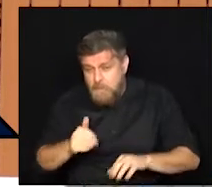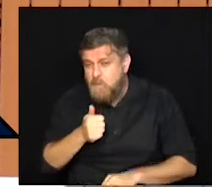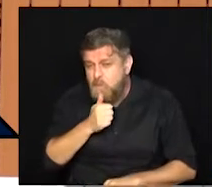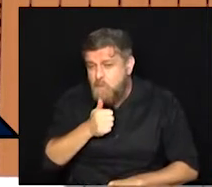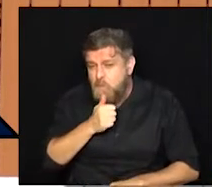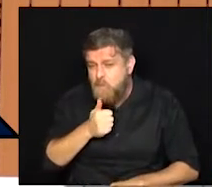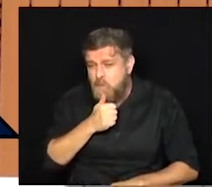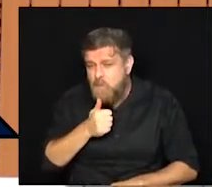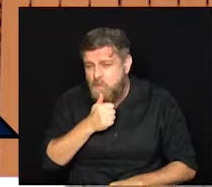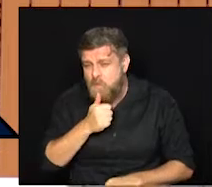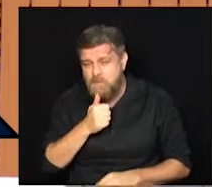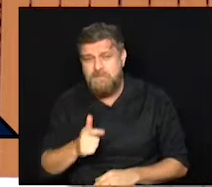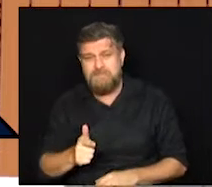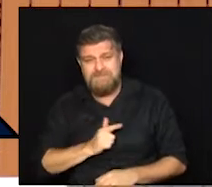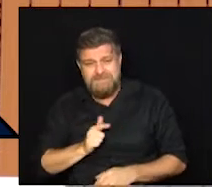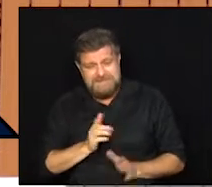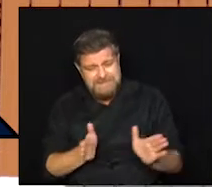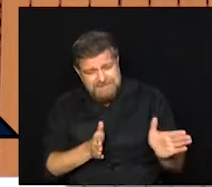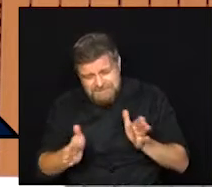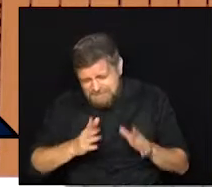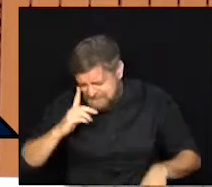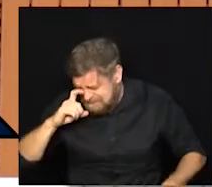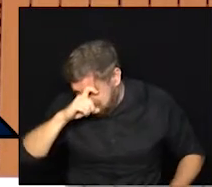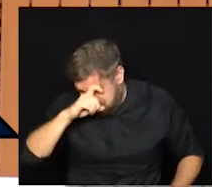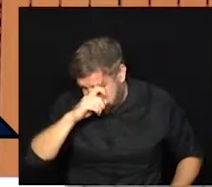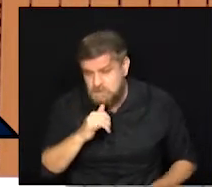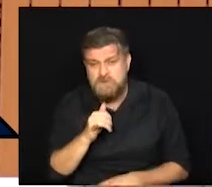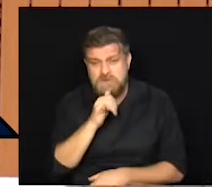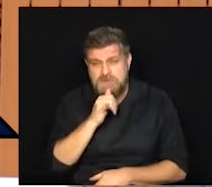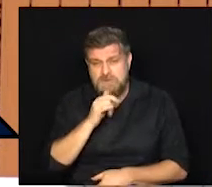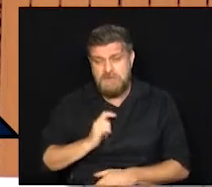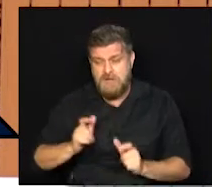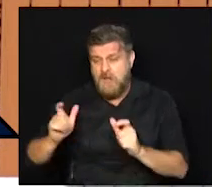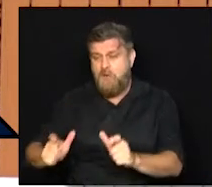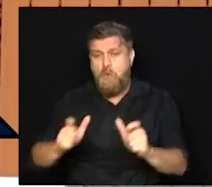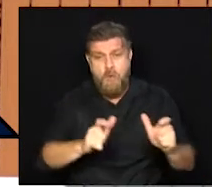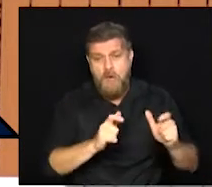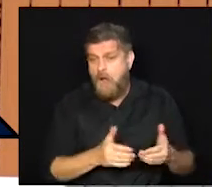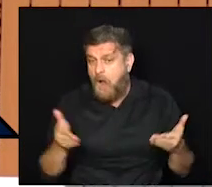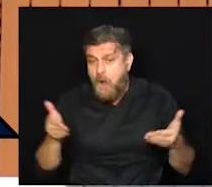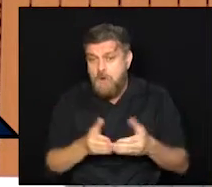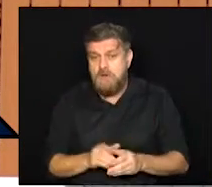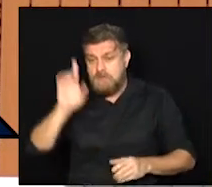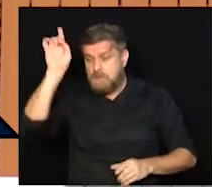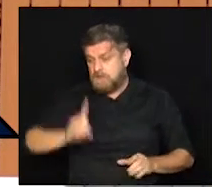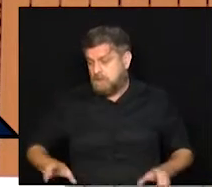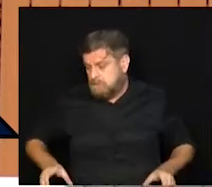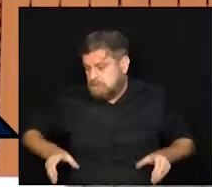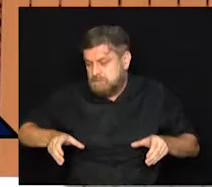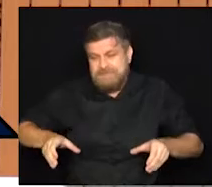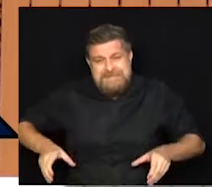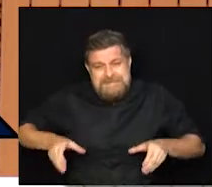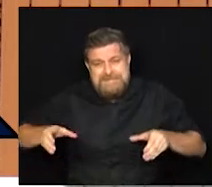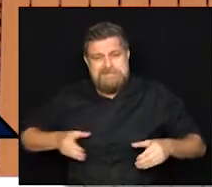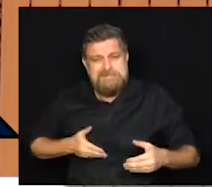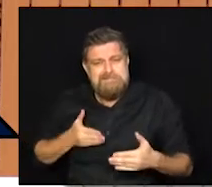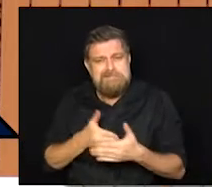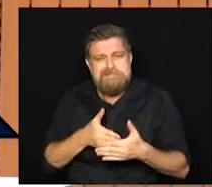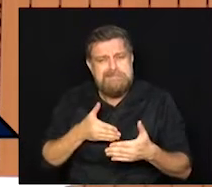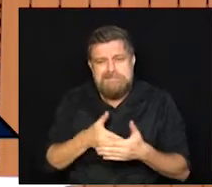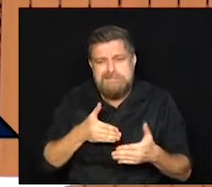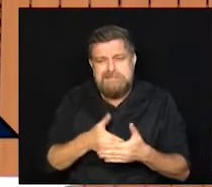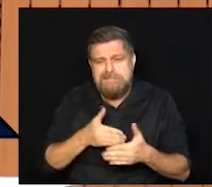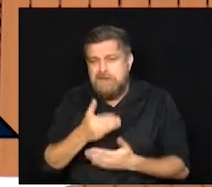a dificuldade, a acessibilidade, por exemplo, tem vários lugares aí hoje que um cadeirante, infelizmente, ele não vai, ou os pais